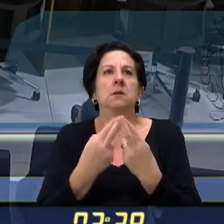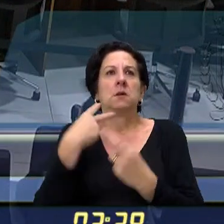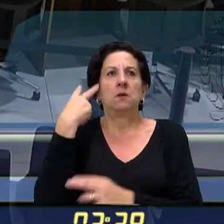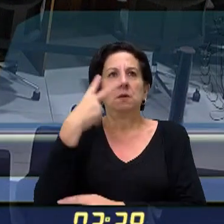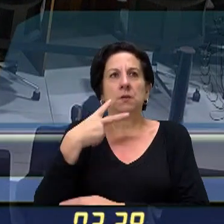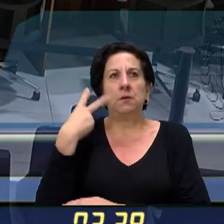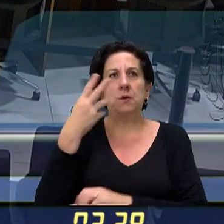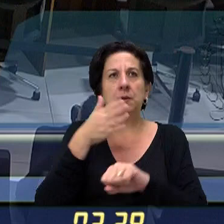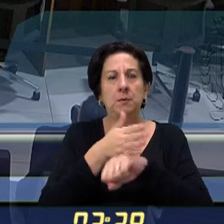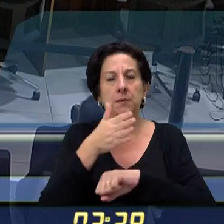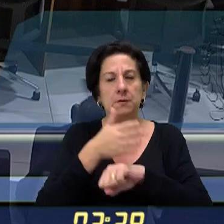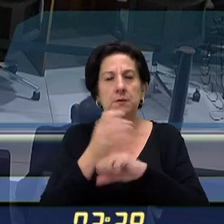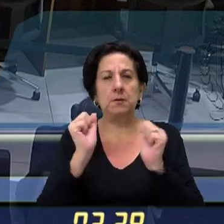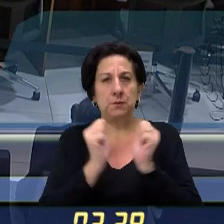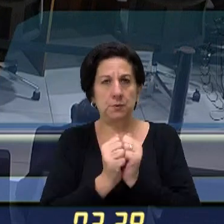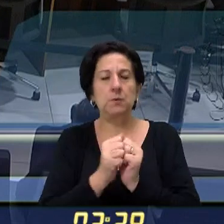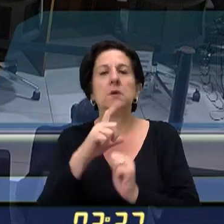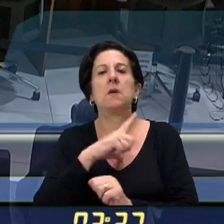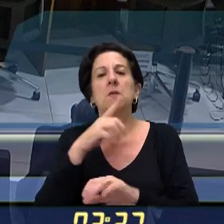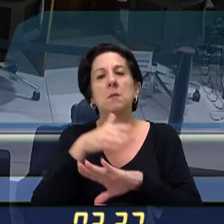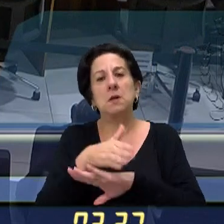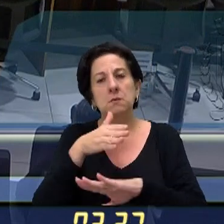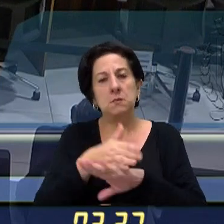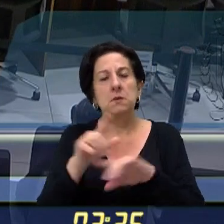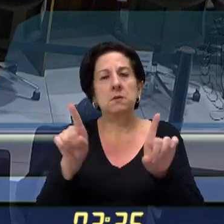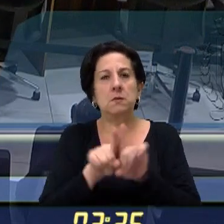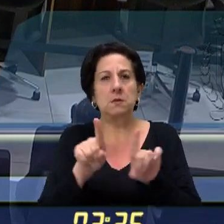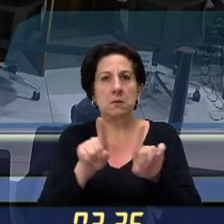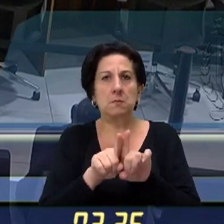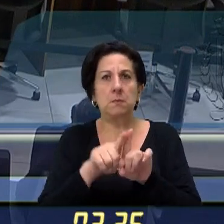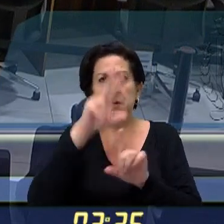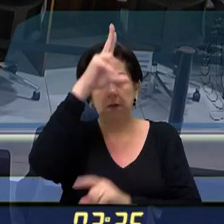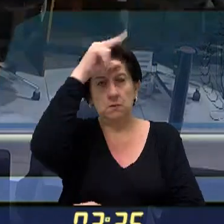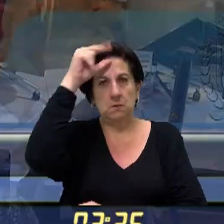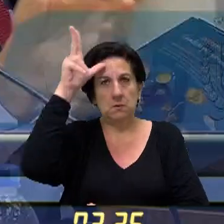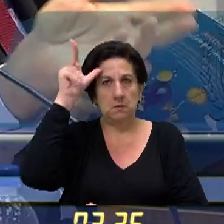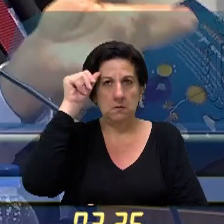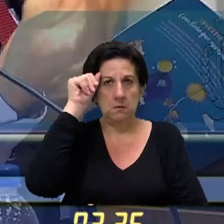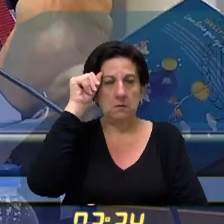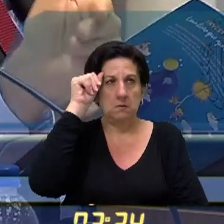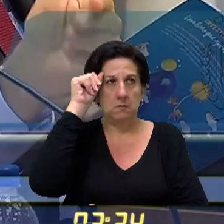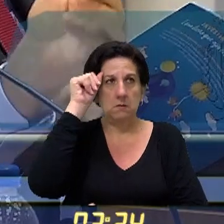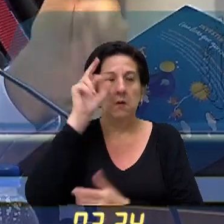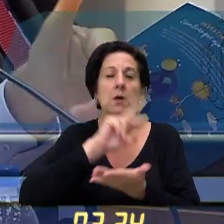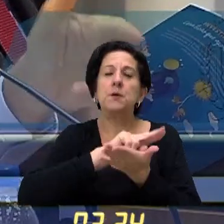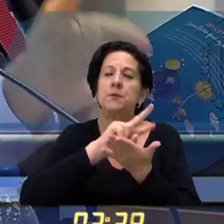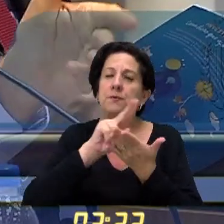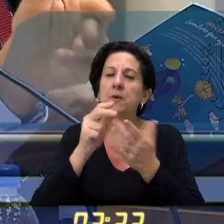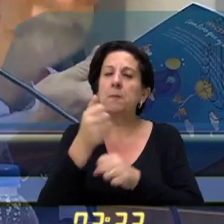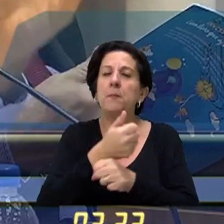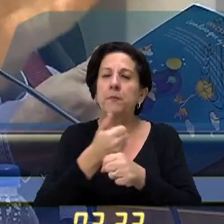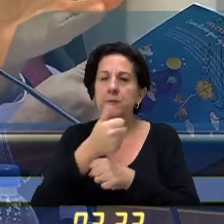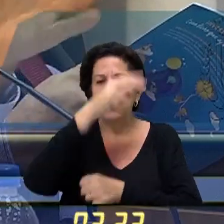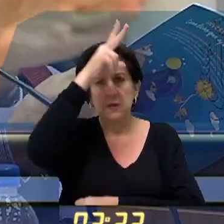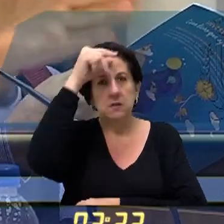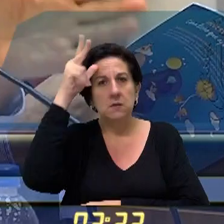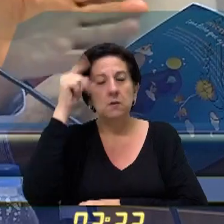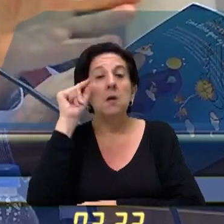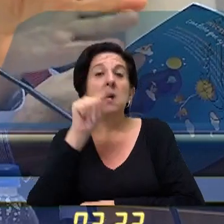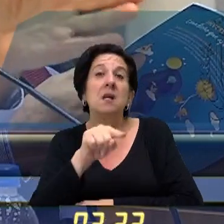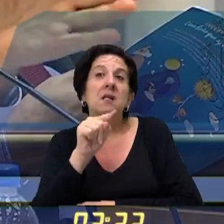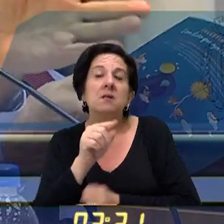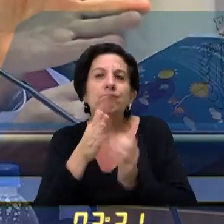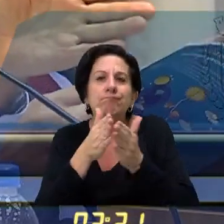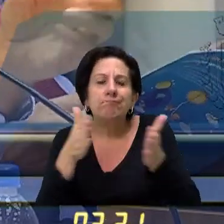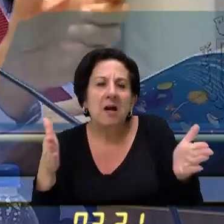vereador participou junto com o tempo, também teve a participação do Executivo. Sim. Vieram diversos profissionais do Executivo, porque isso é uma lacuna que